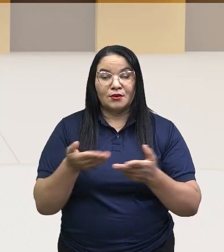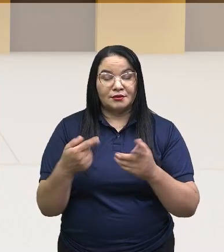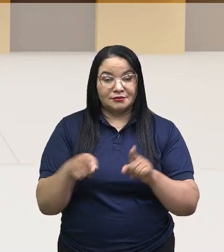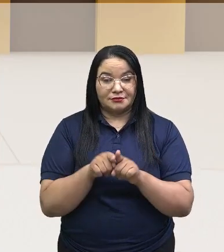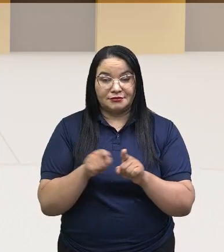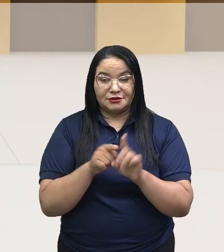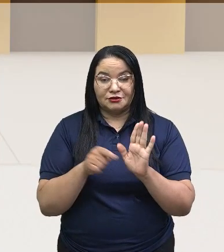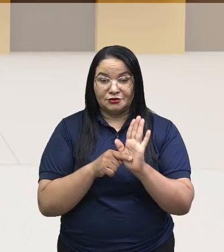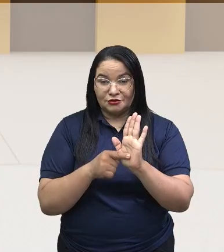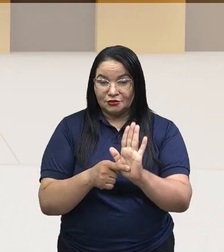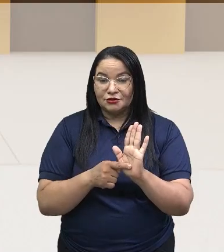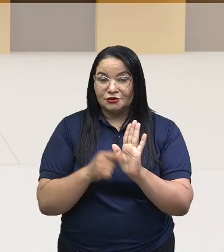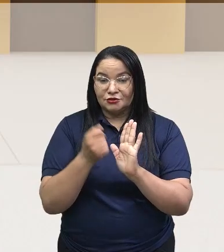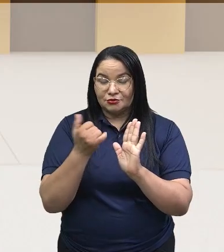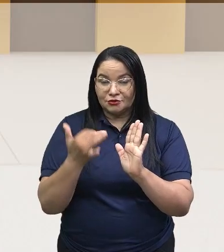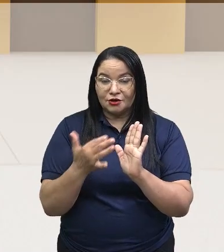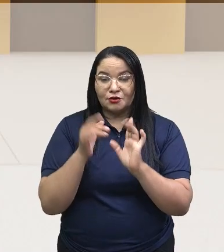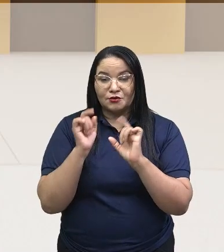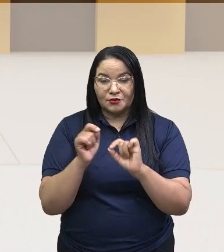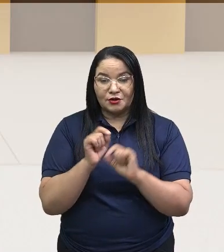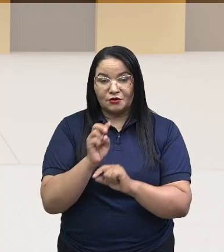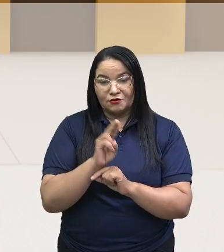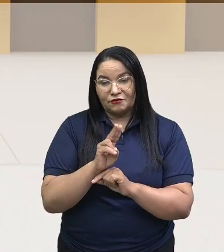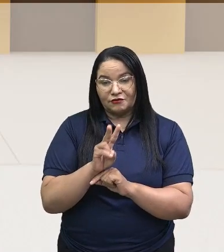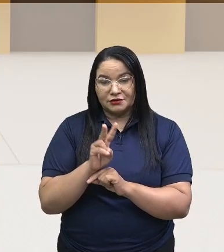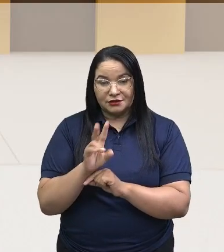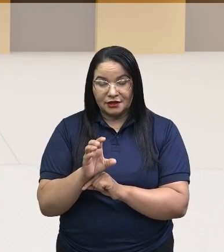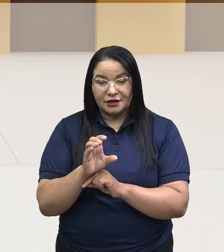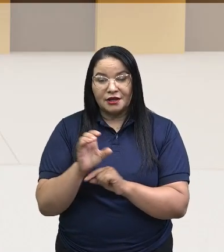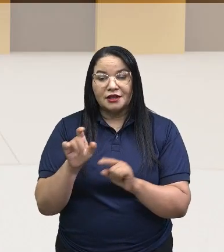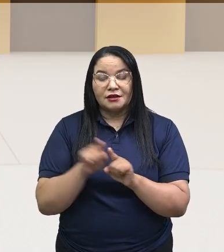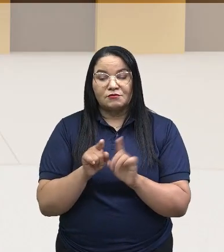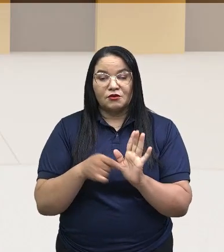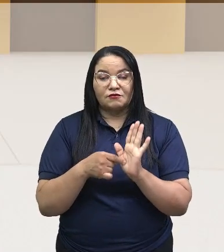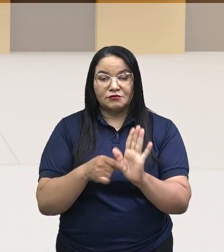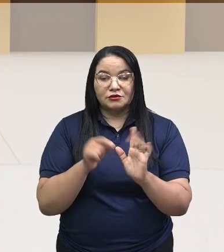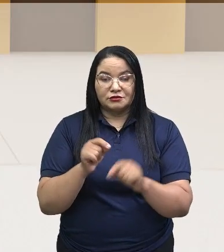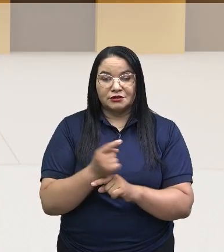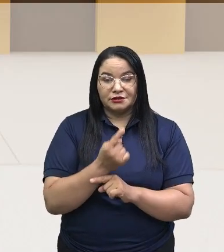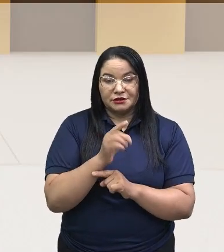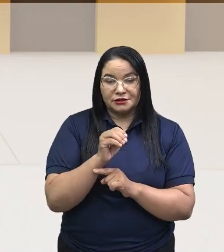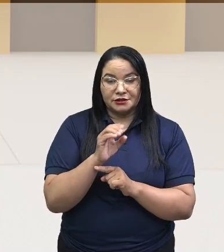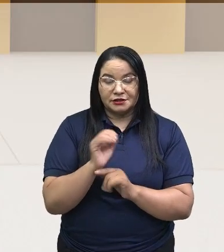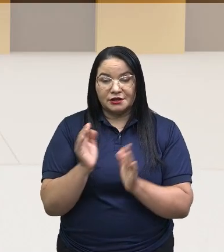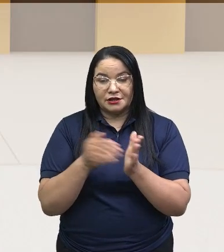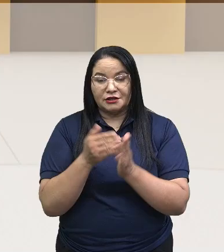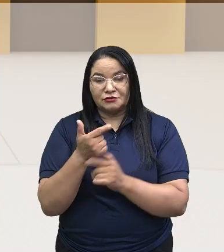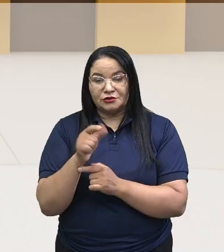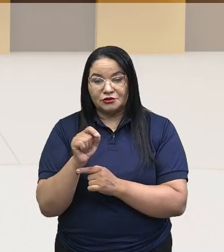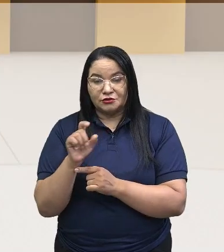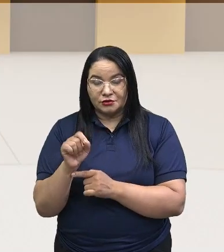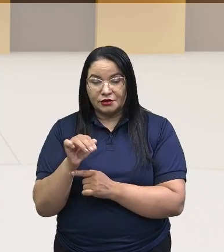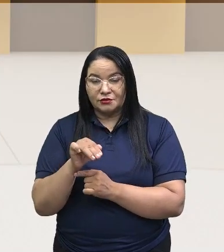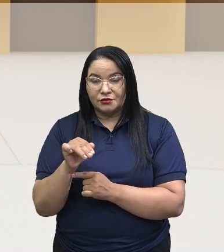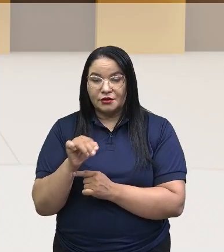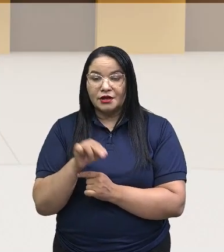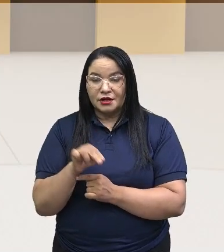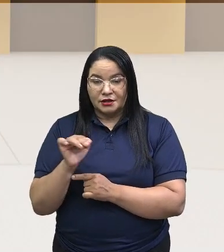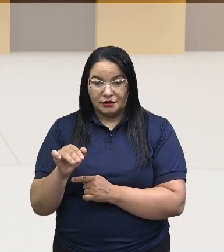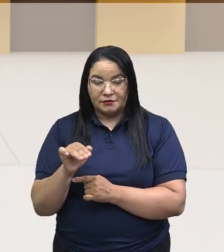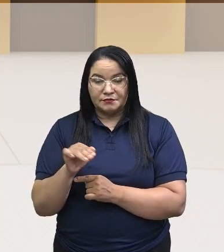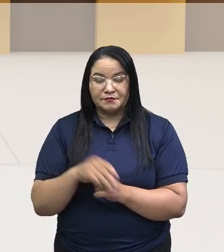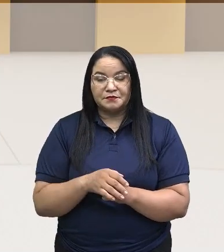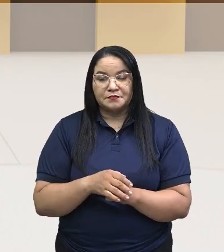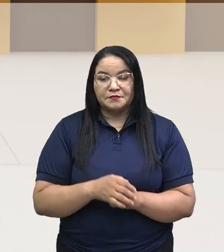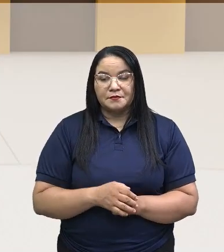rapidamente, iniciando pela UVC, como você está vendo ali, né? Que vai de 100 a 280, né? Ela